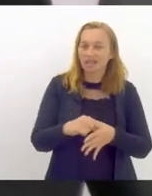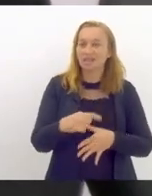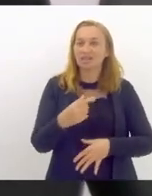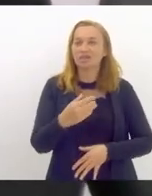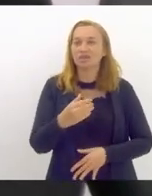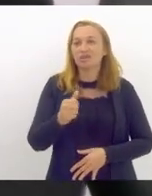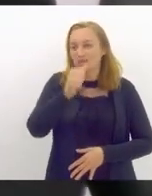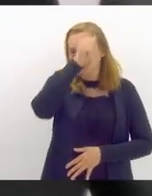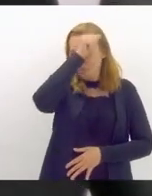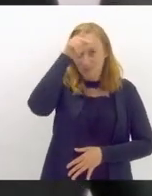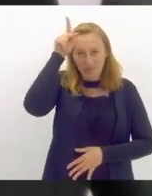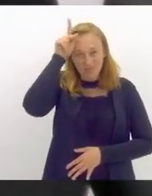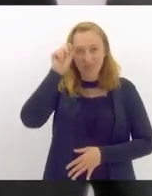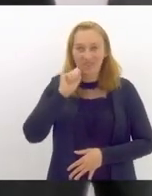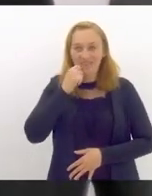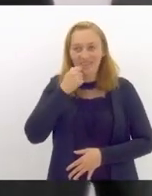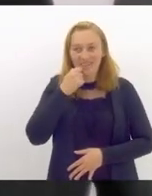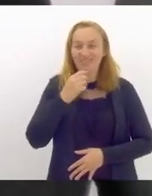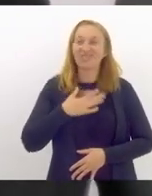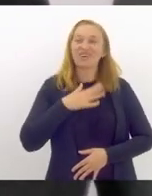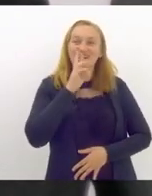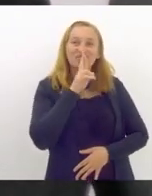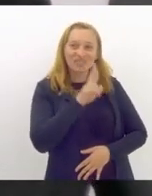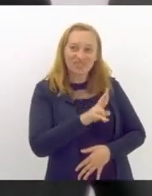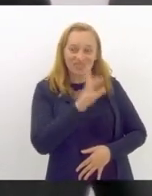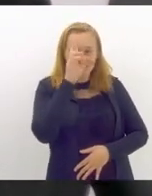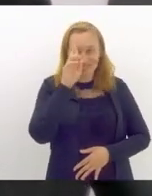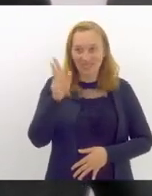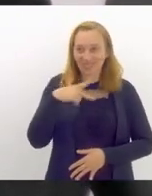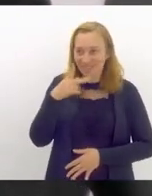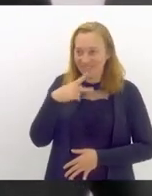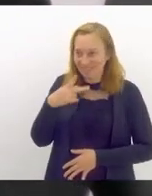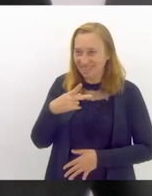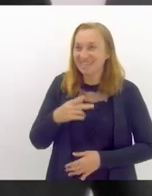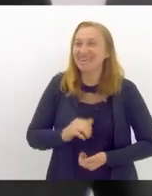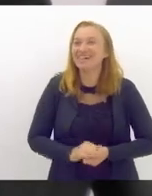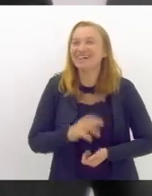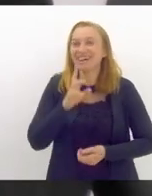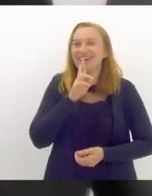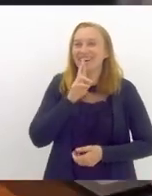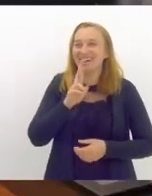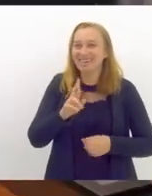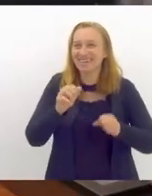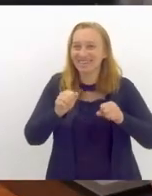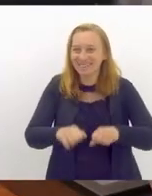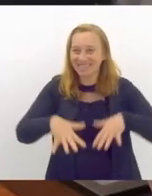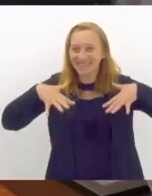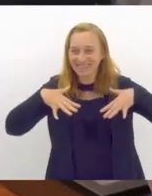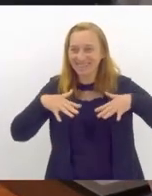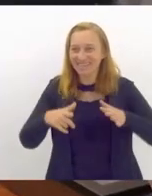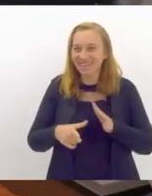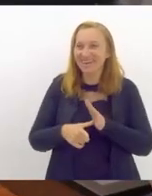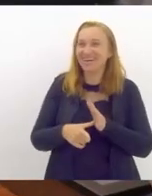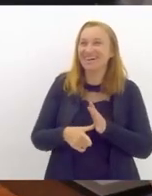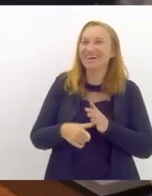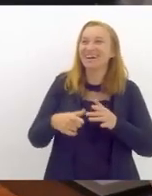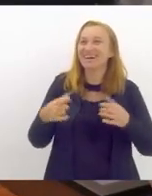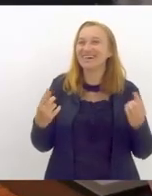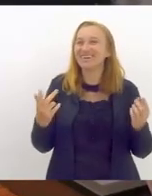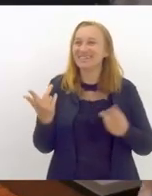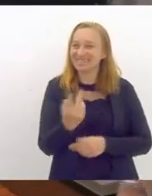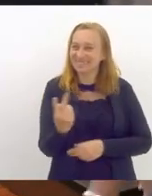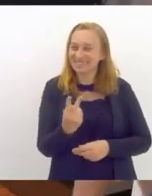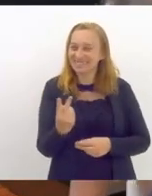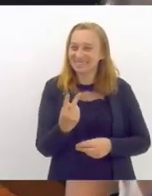não vou entrar nessa questão vou responder que o senhor me perguntou eu respondo ao Senhor plenário ambos governistas então